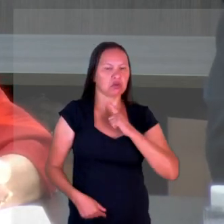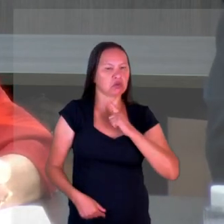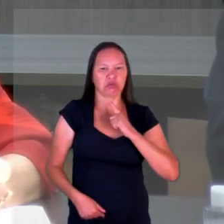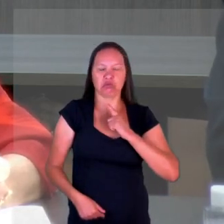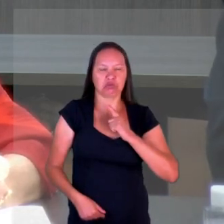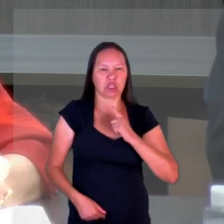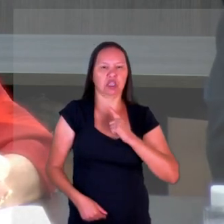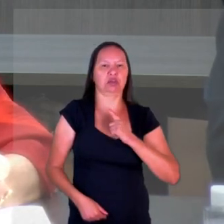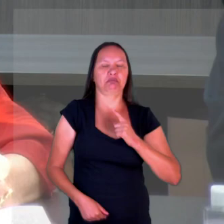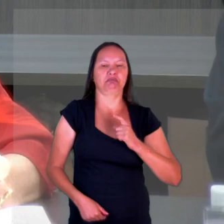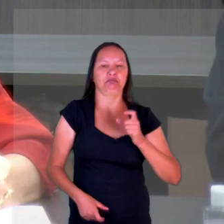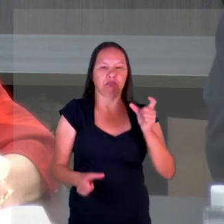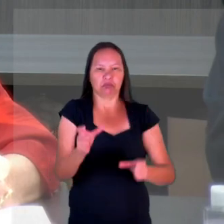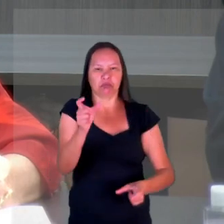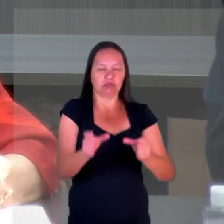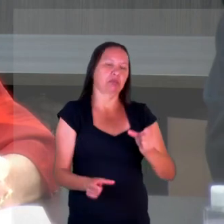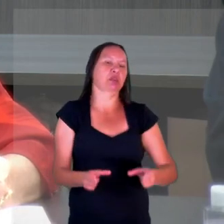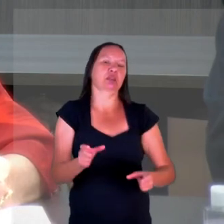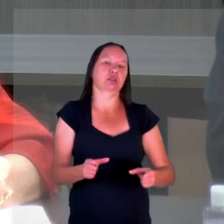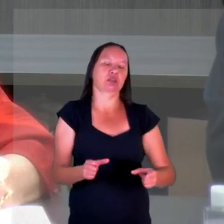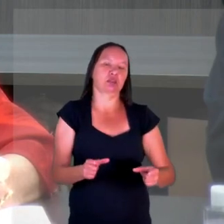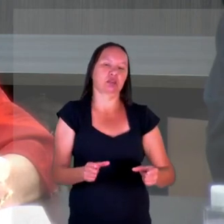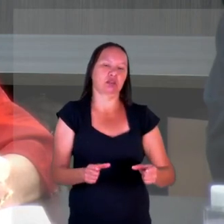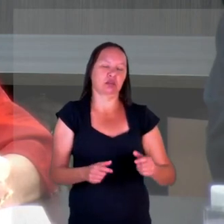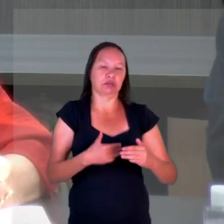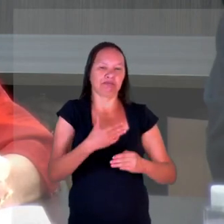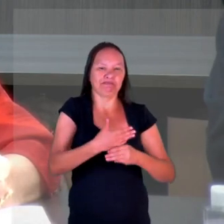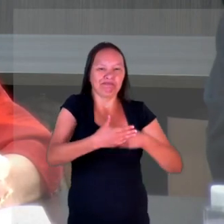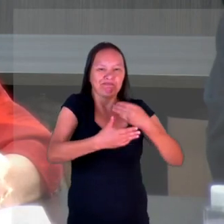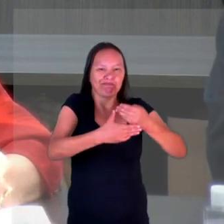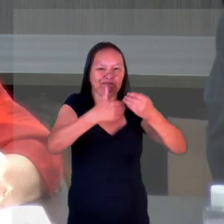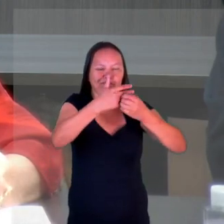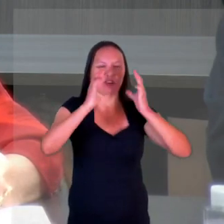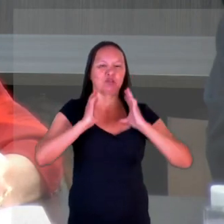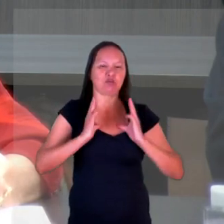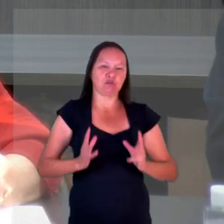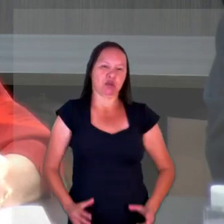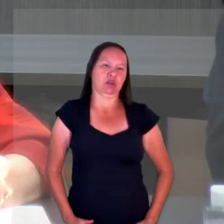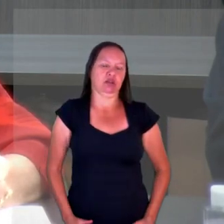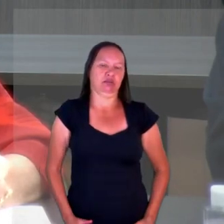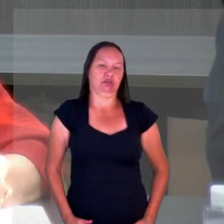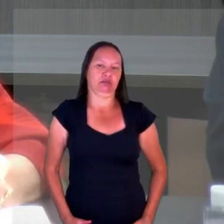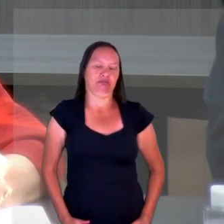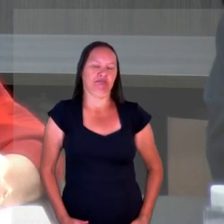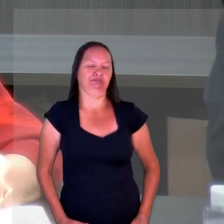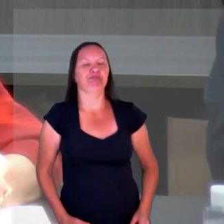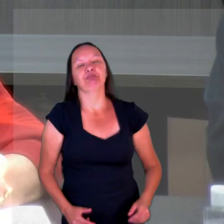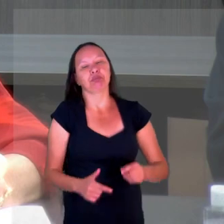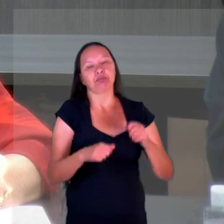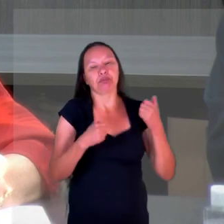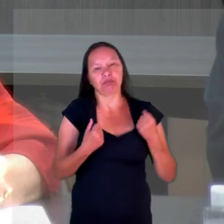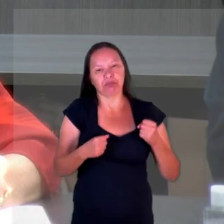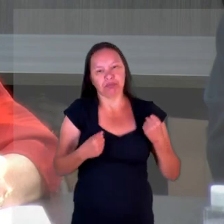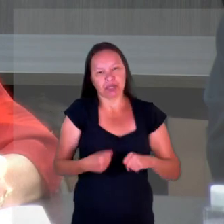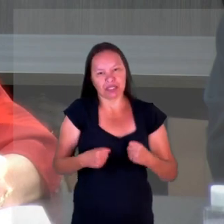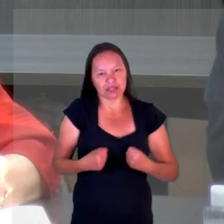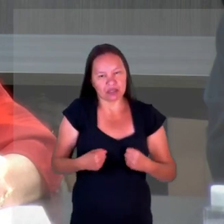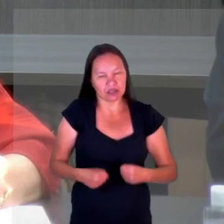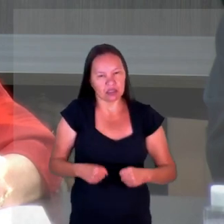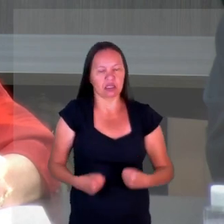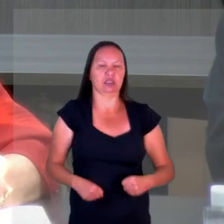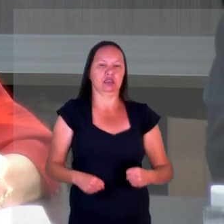dignidade nem perspectivas para o desenvolvimento humano é evidente a importância do